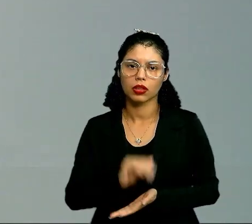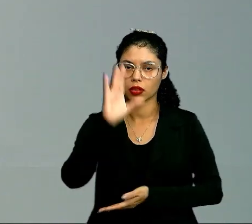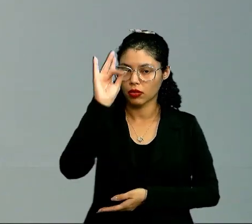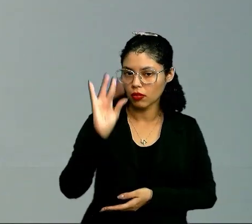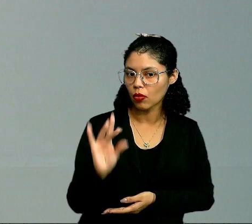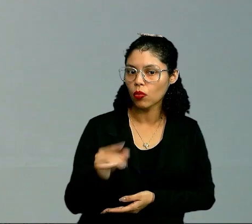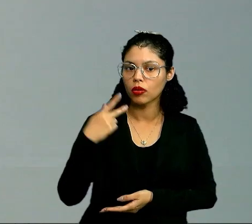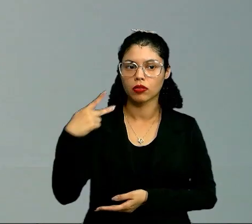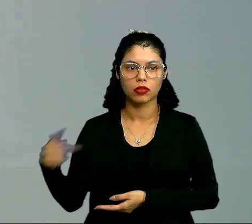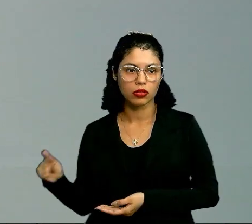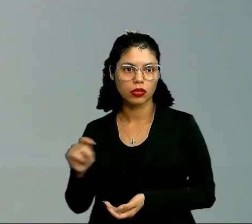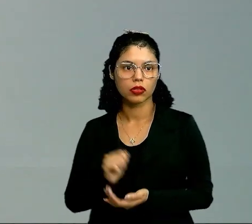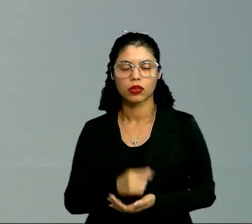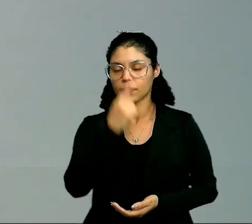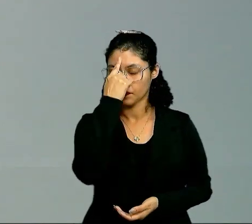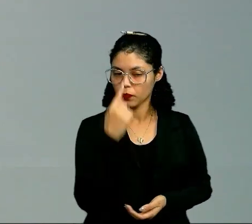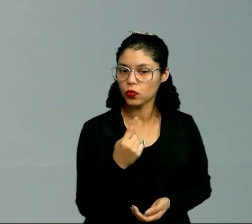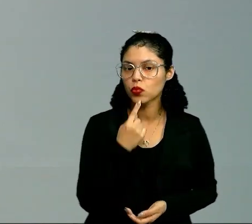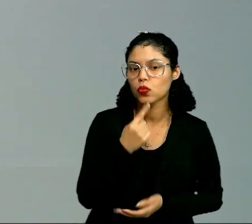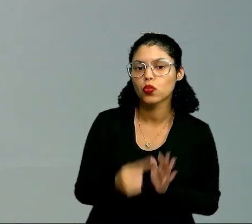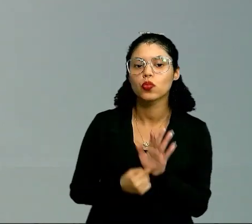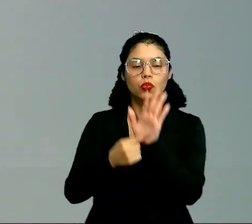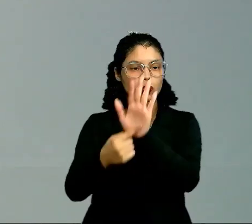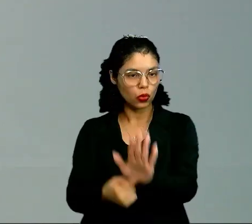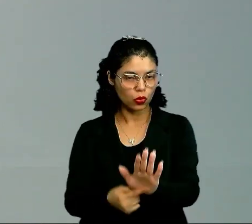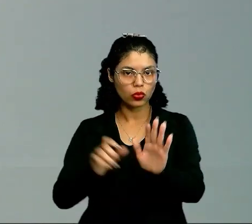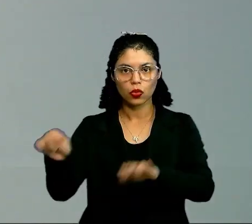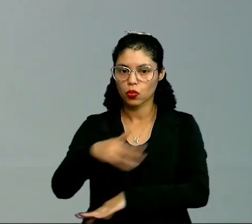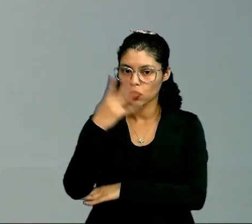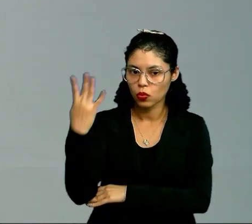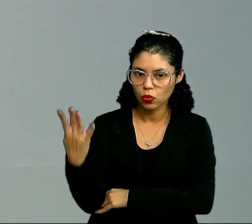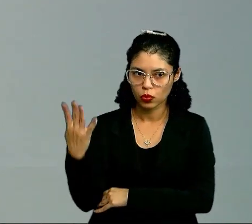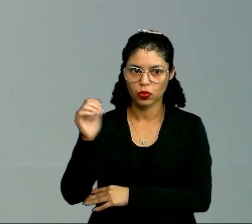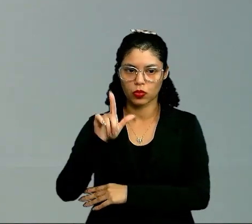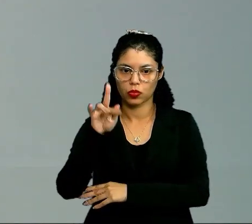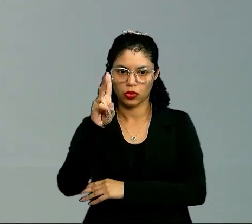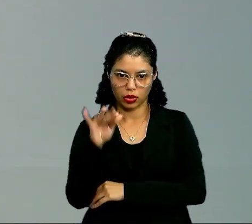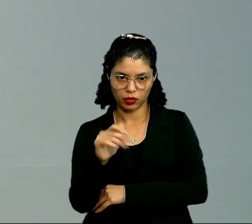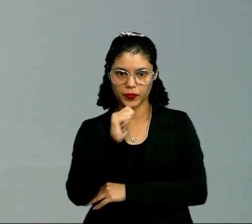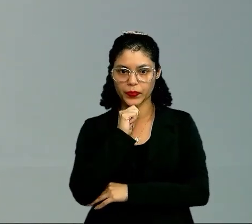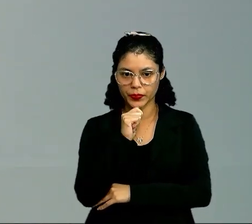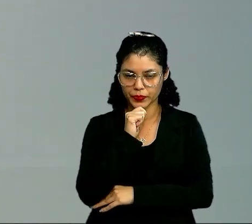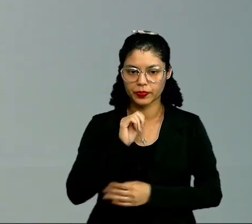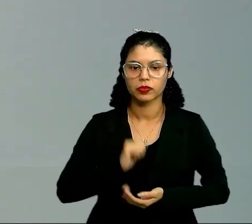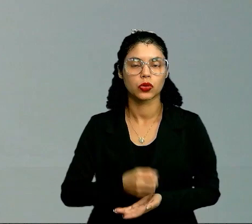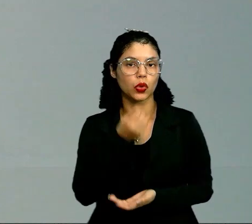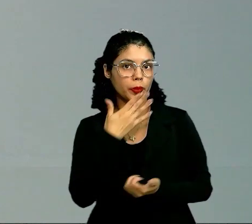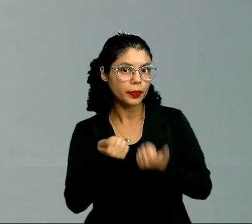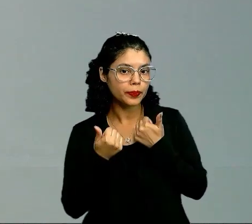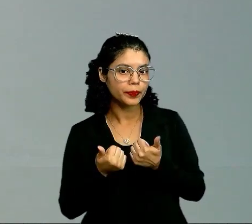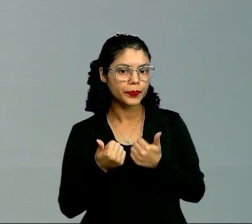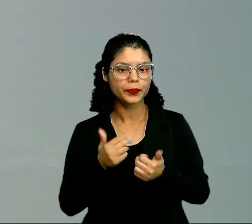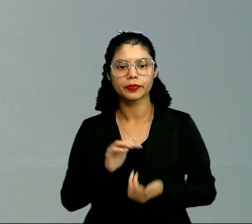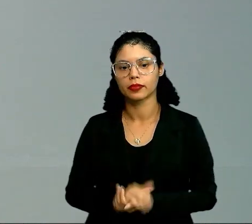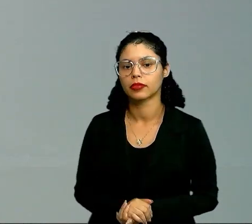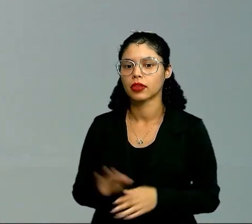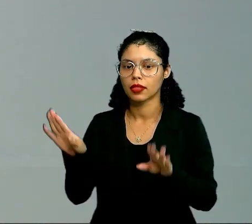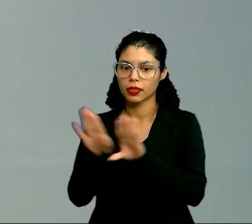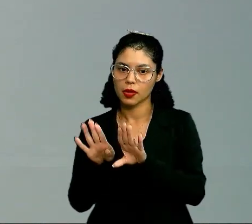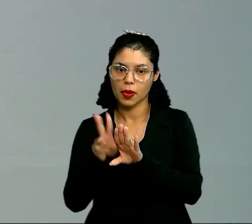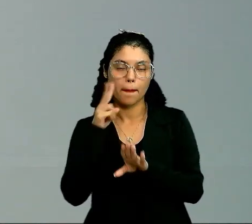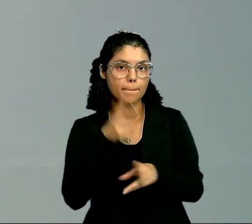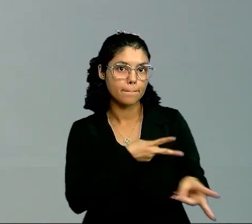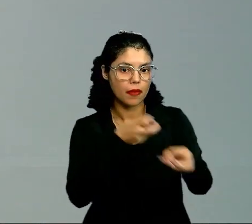cada uma delas, figuras, mostram a quantidade de lados. Tudo bem? Também